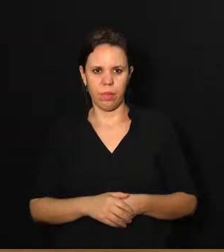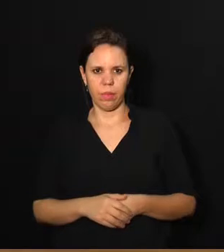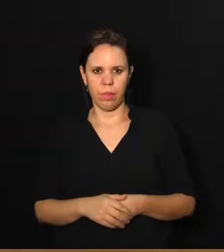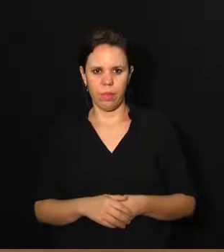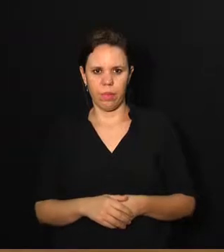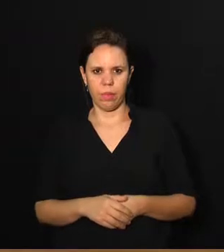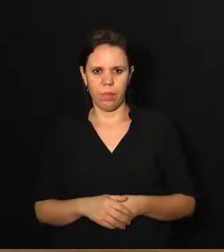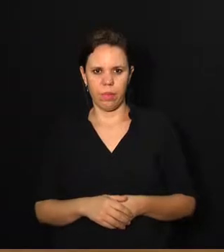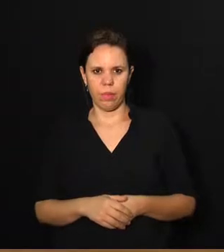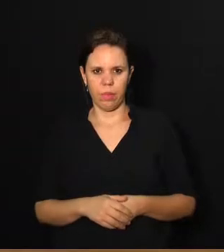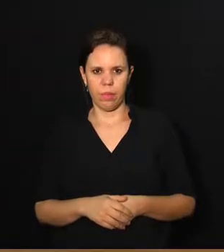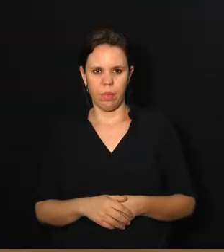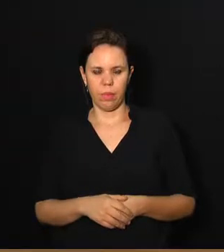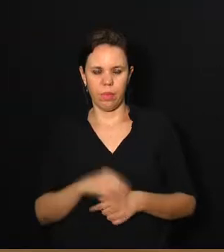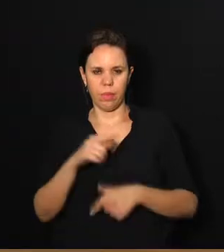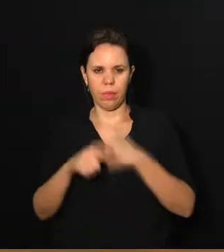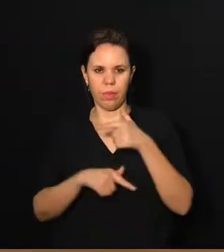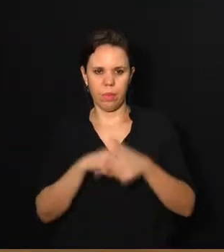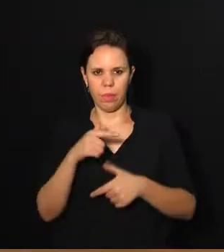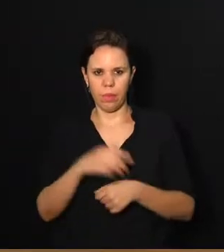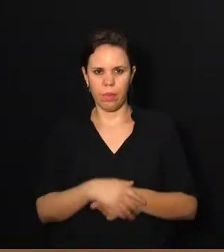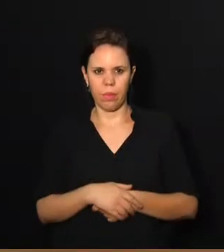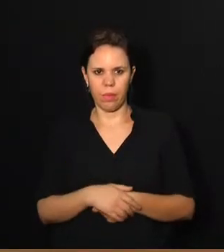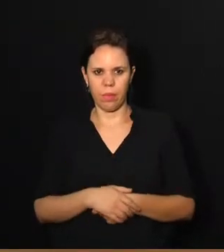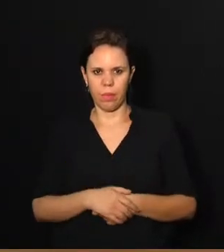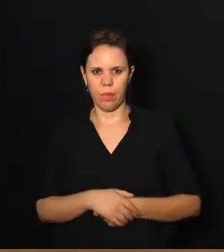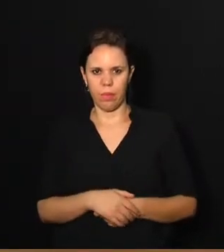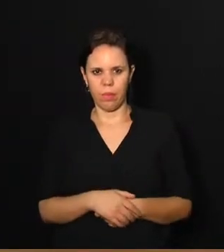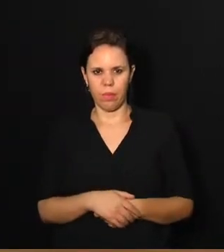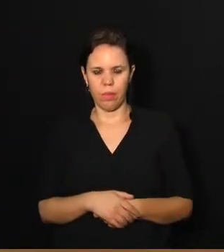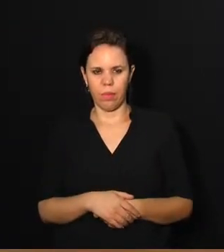Foi muito difícil. Eu trabalhei, eu acho,